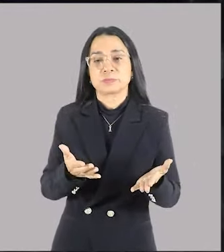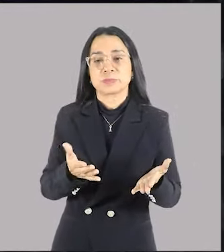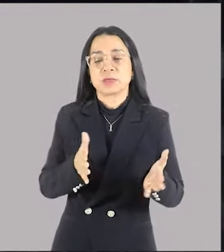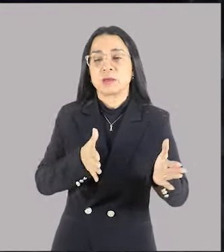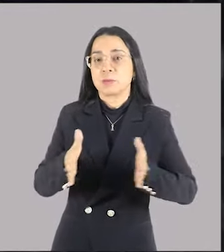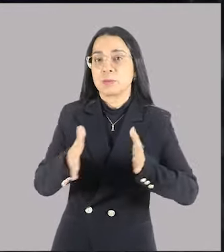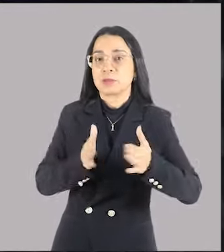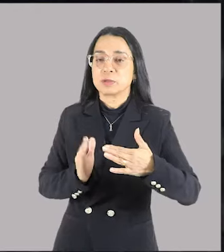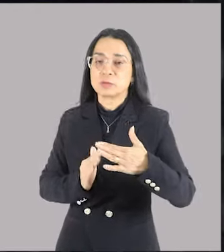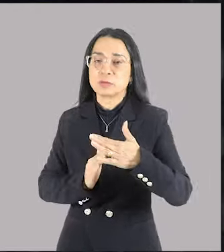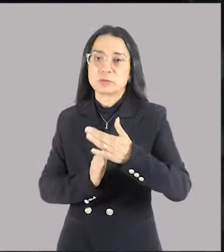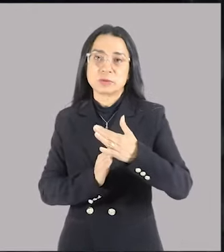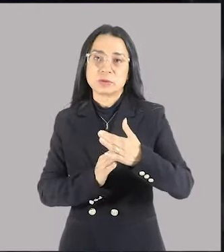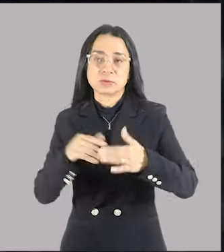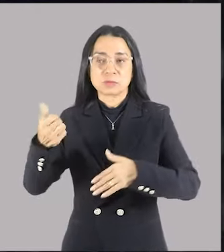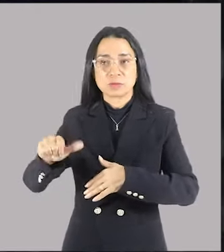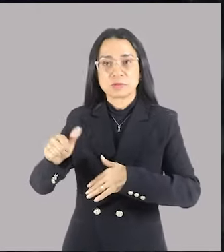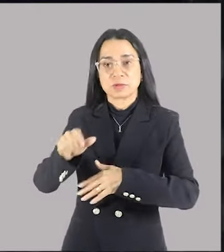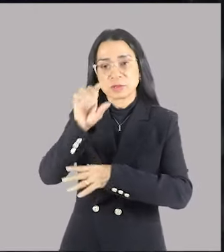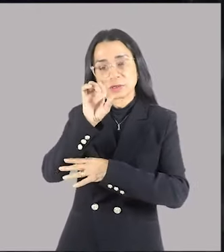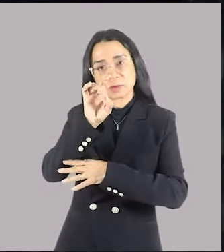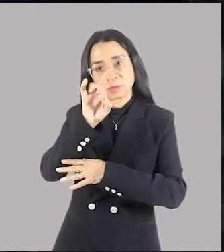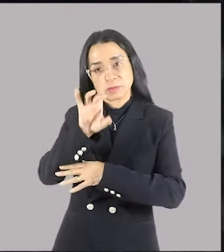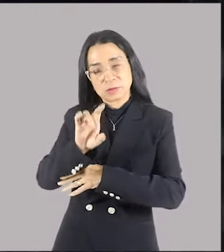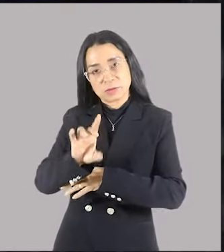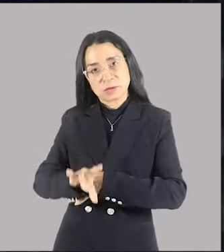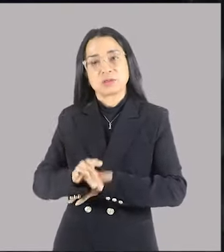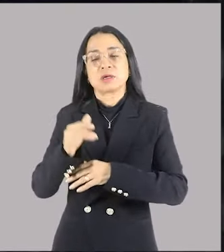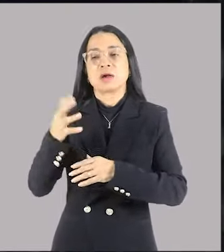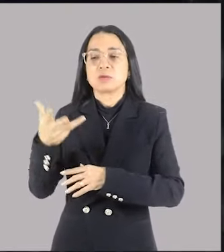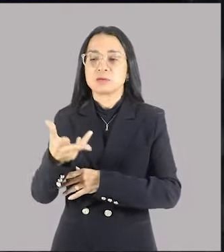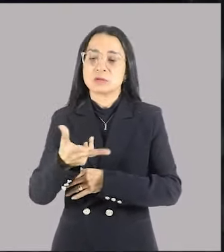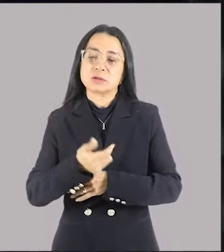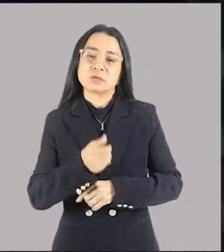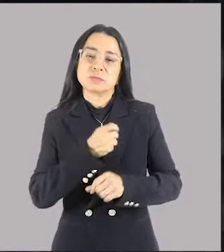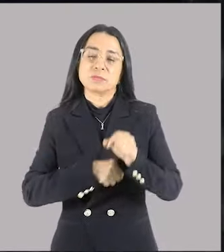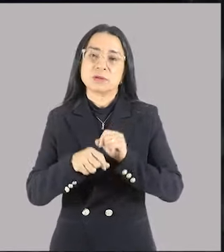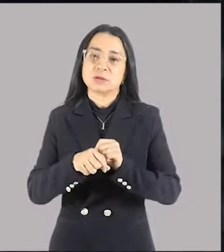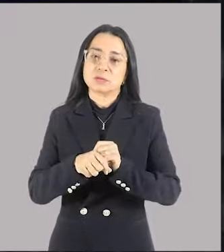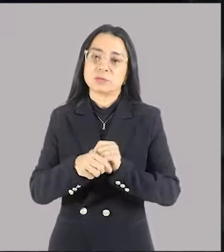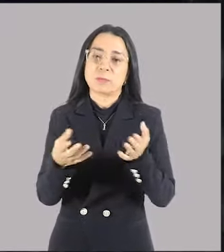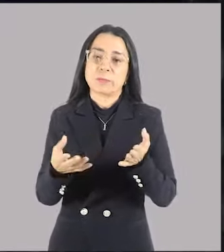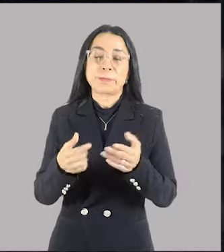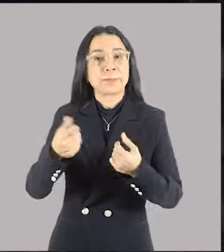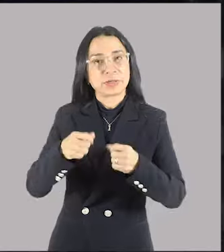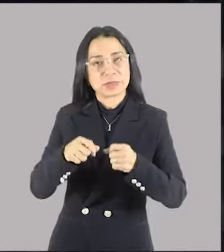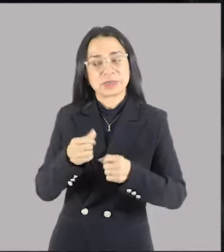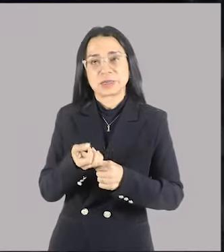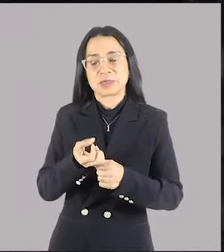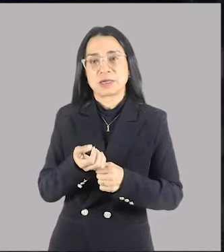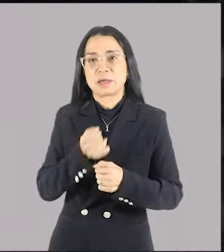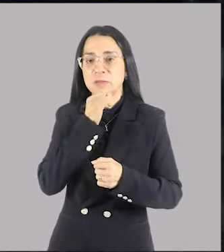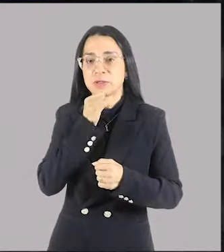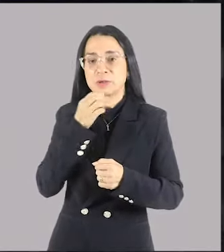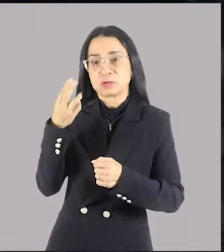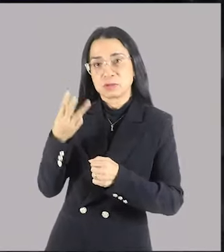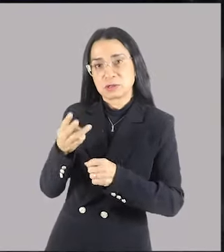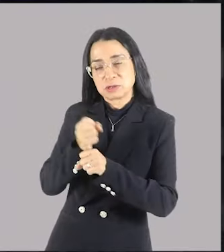probatório mas uma avaliação especial de desempenho para que efetivamente se tenha aí a